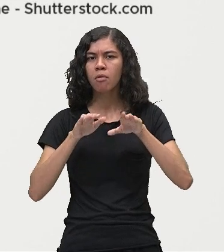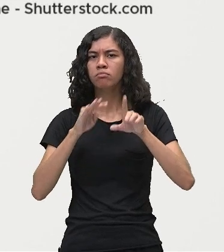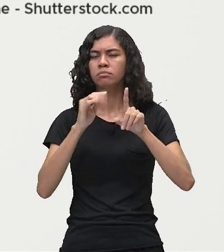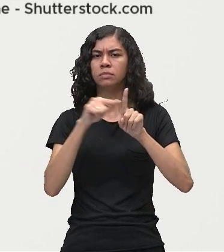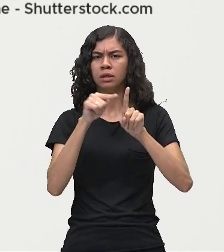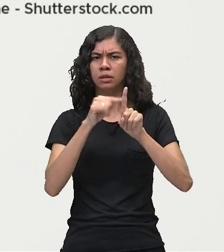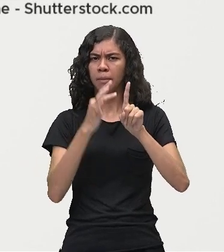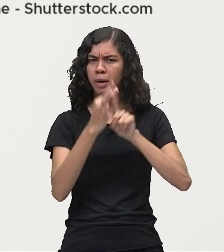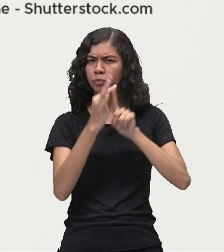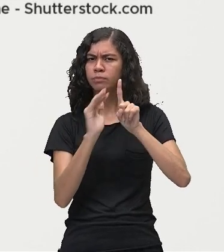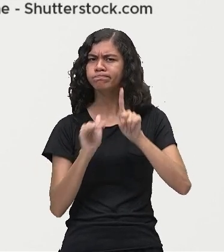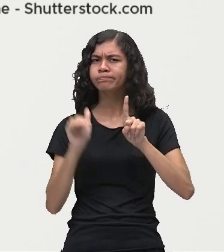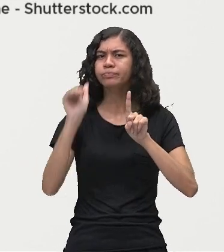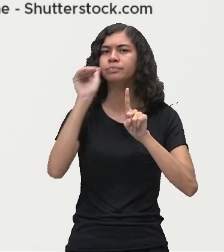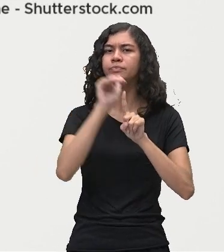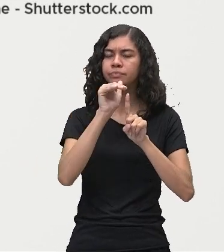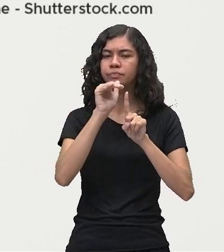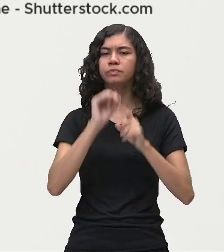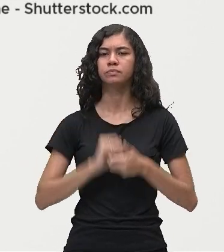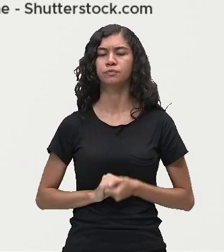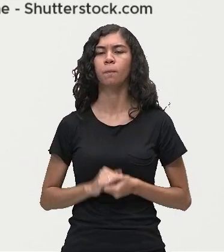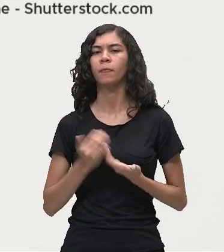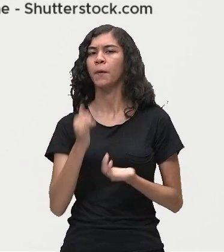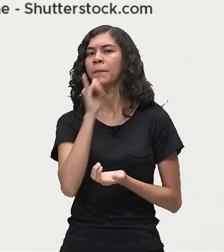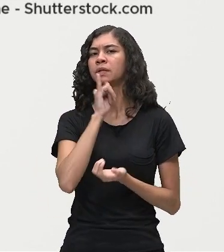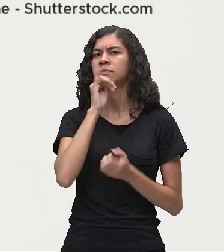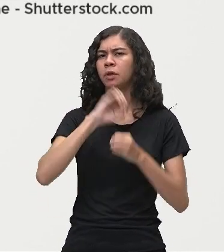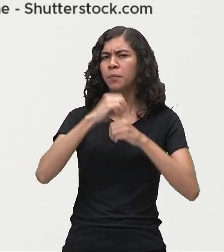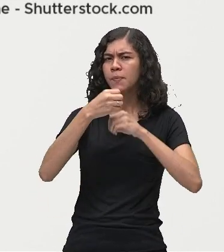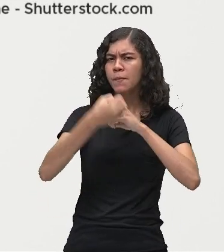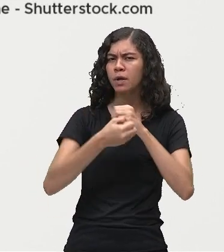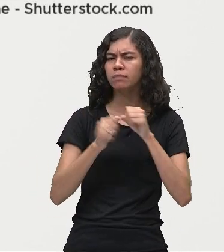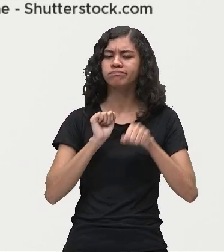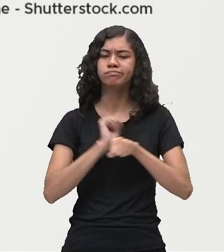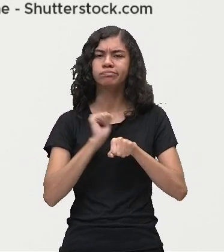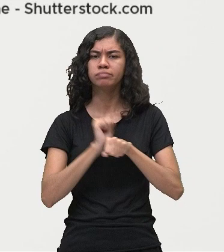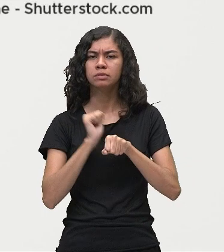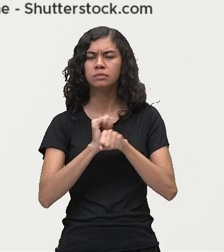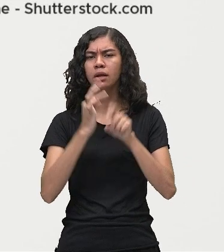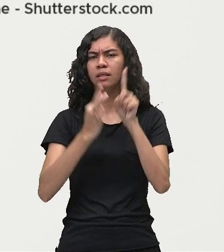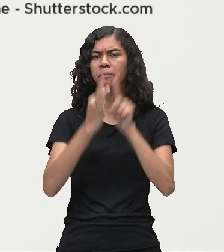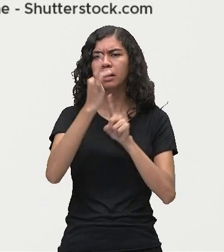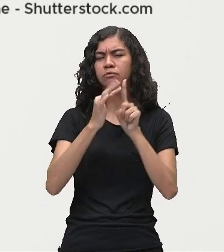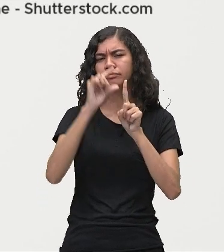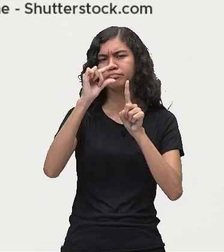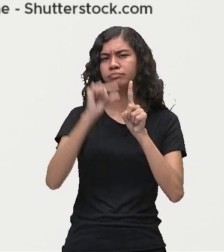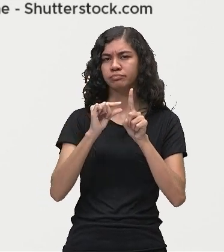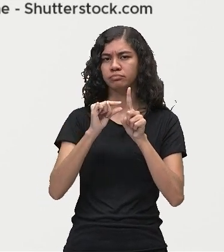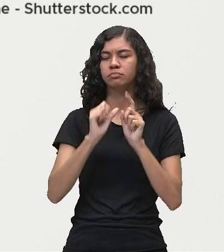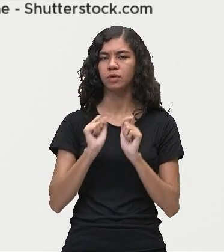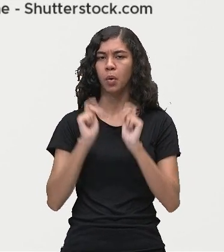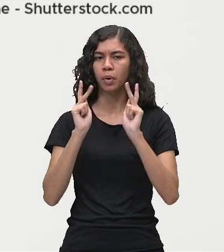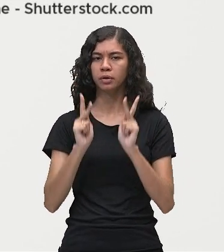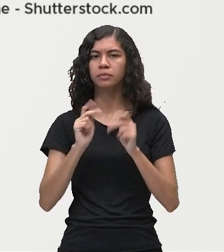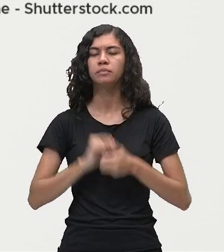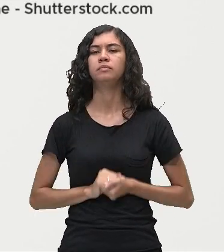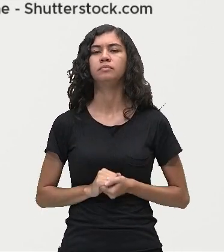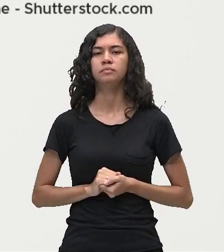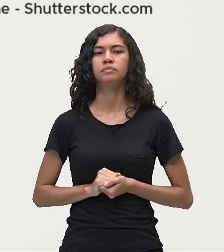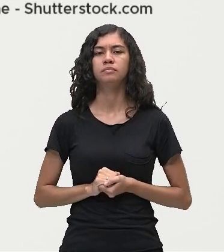temperatura. Quanto mais as moléculas estão paradinhas, menor vai ser a temperatura. Ok? Vamos lá de